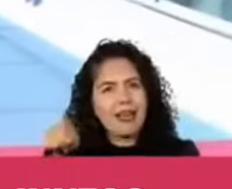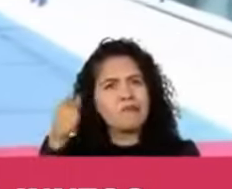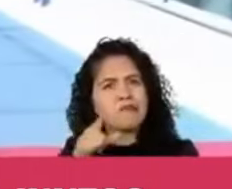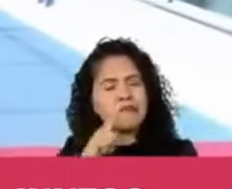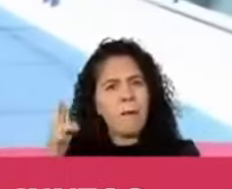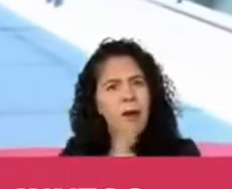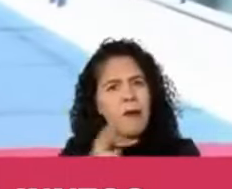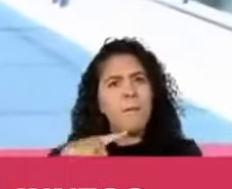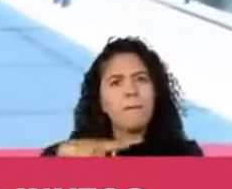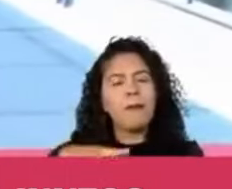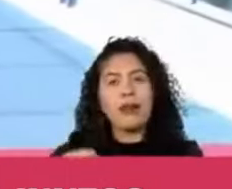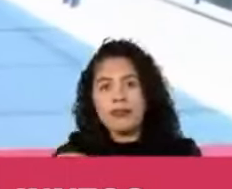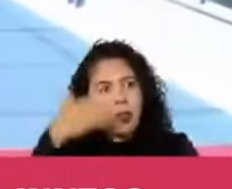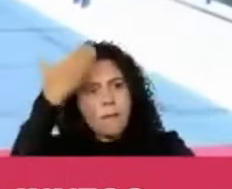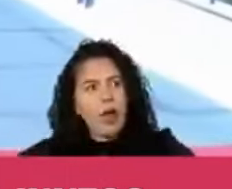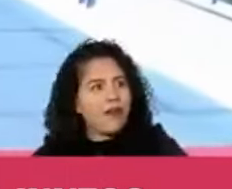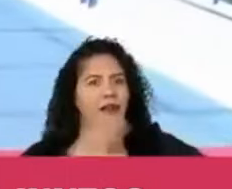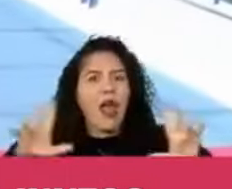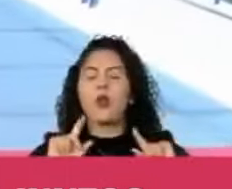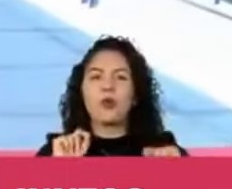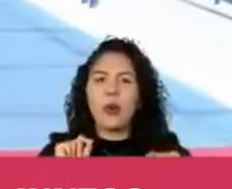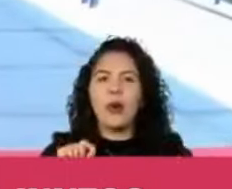Erdogan.